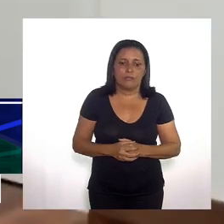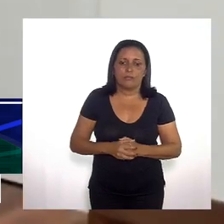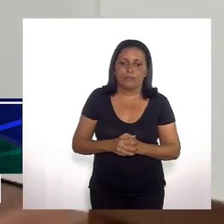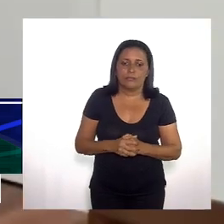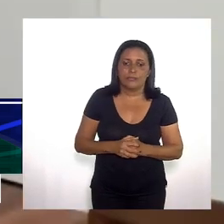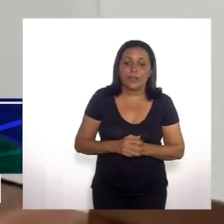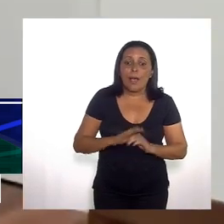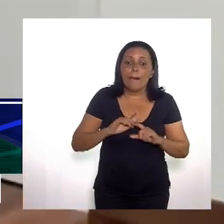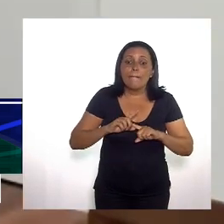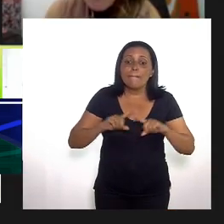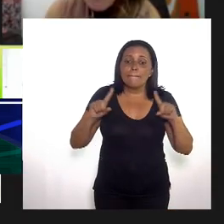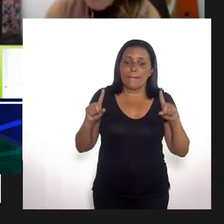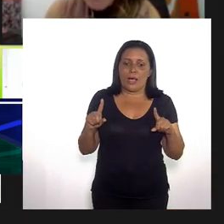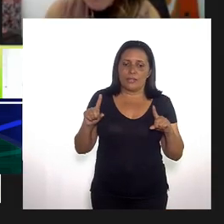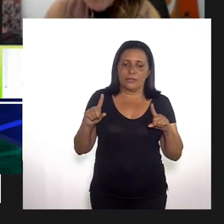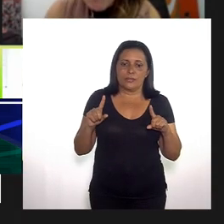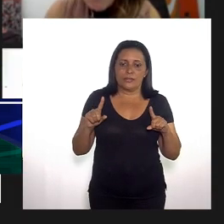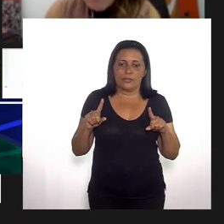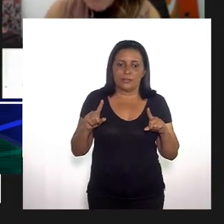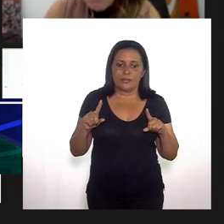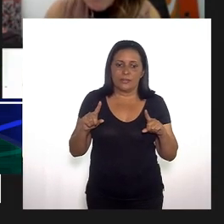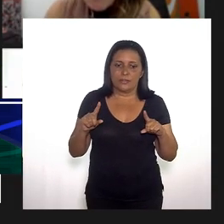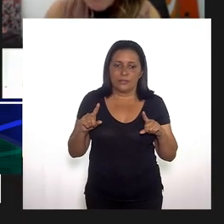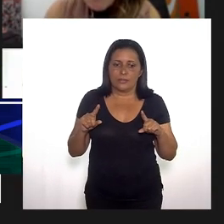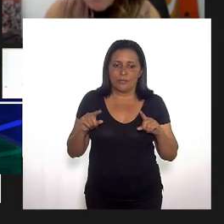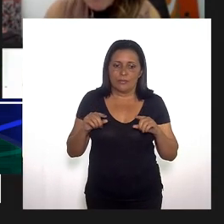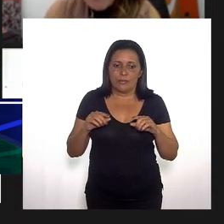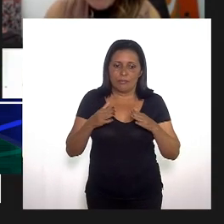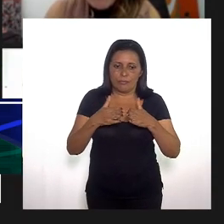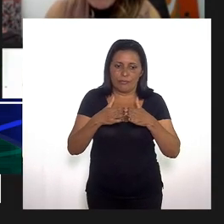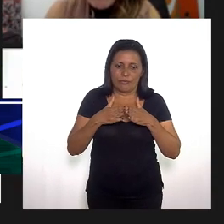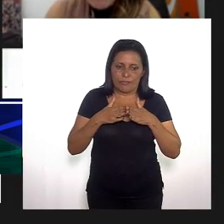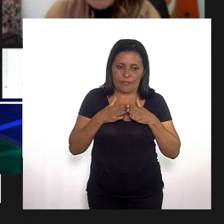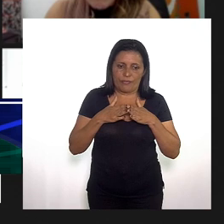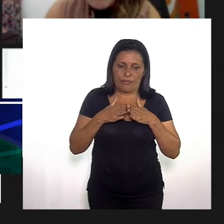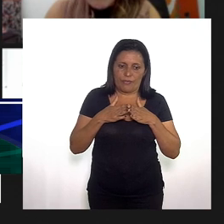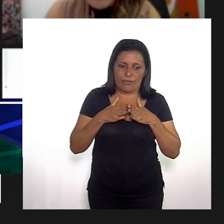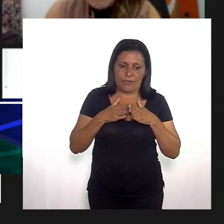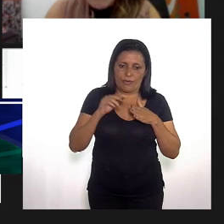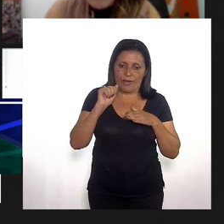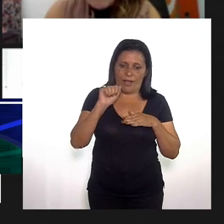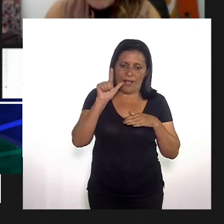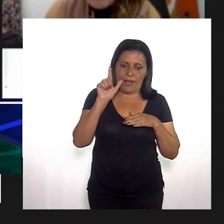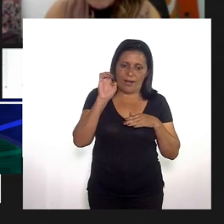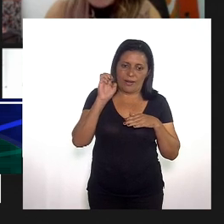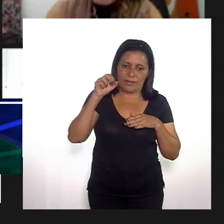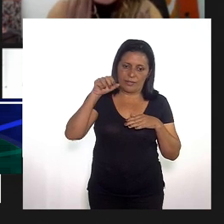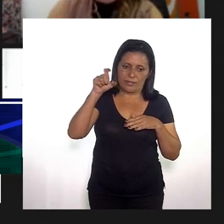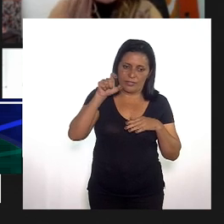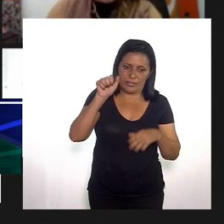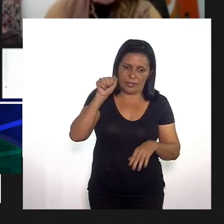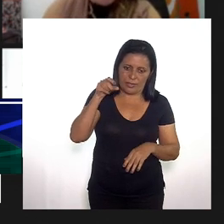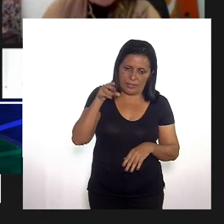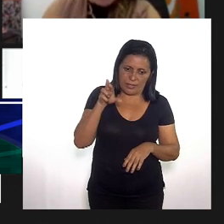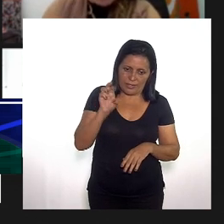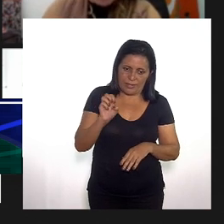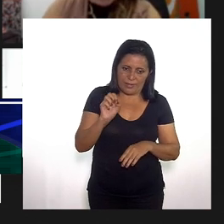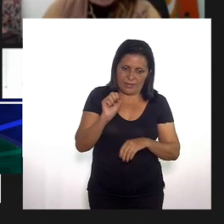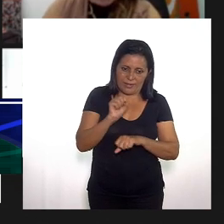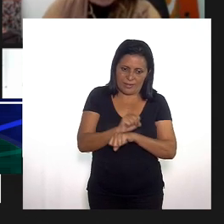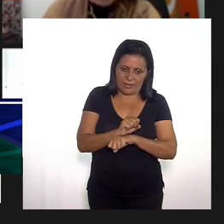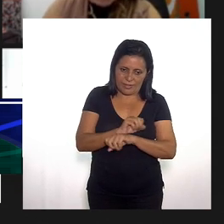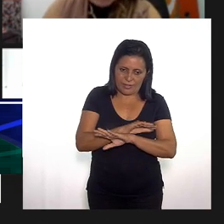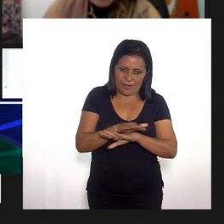entendam. Mas quem vai fazer isso é a CEFAC. Alexandre, Alexandre, por favor, Alexandre. Vossa Excelência já faltou da palavra. Eu não citei ninguém, senhor presidente. Já acabei.